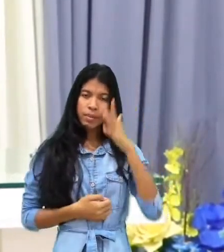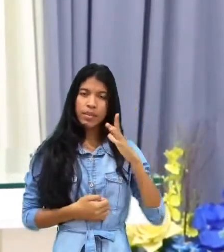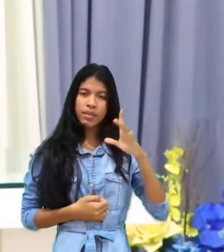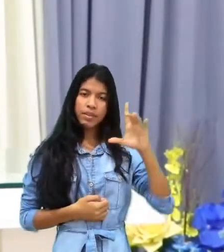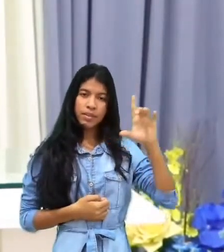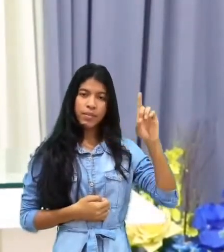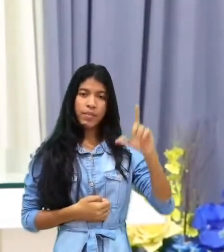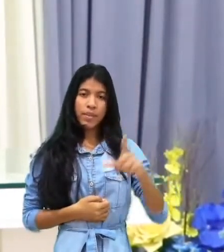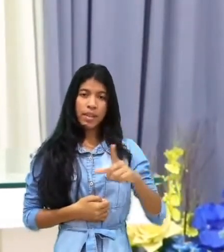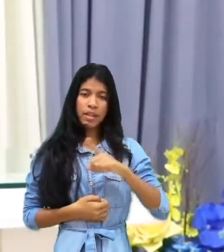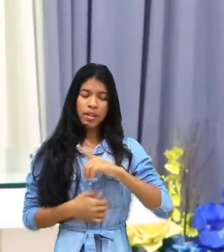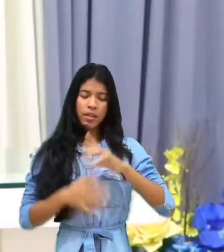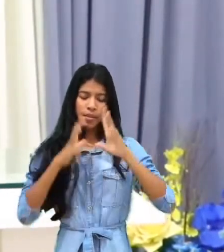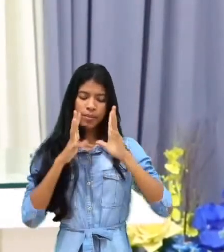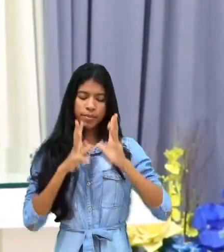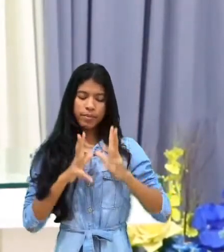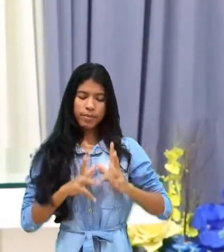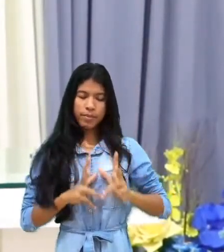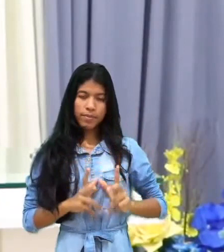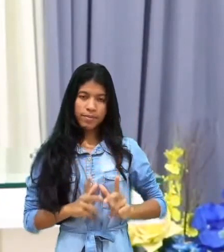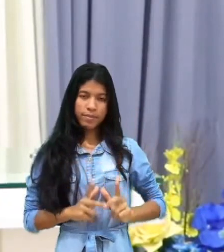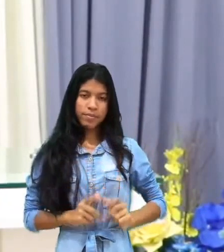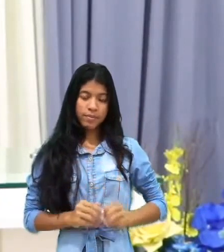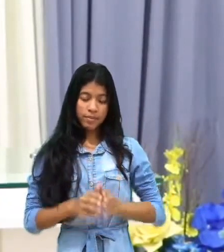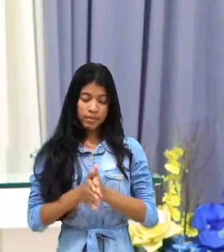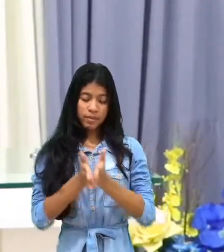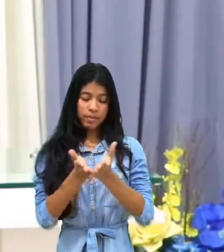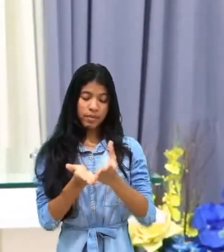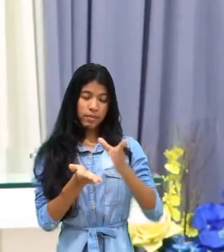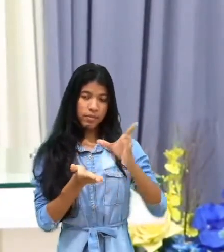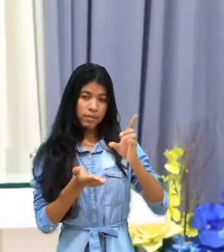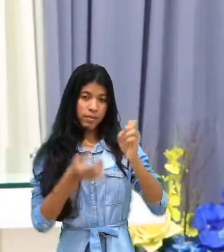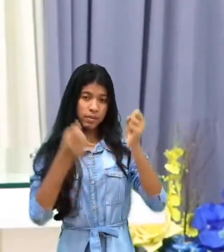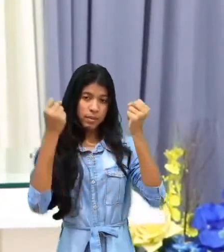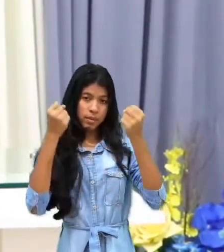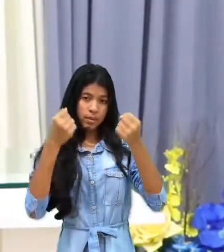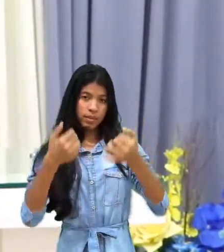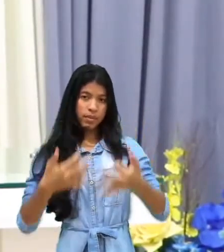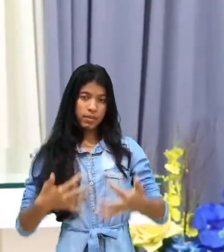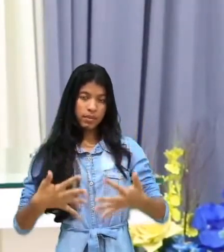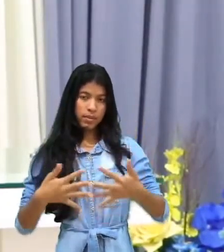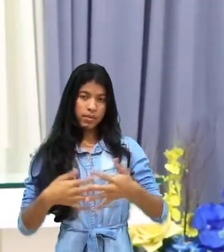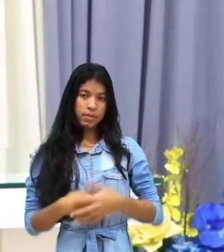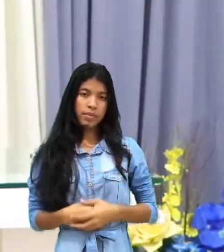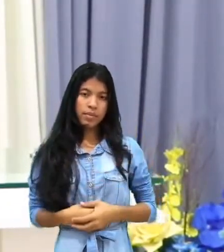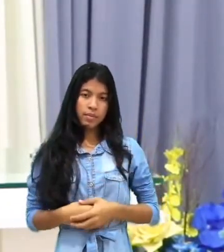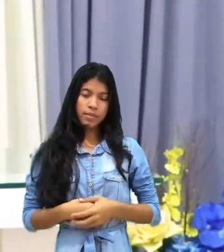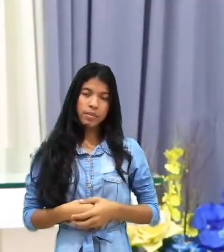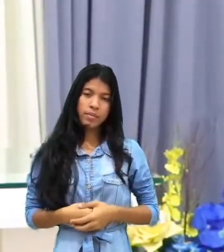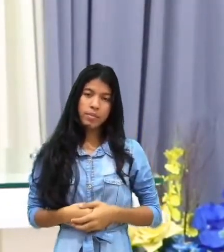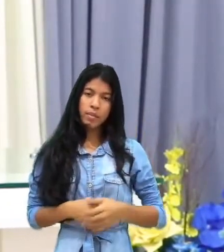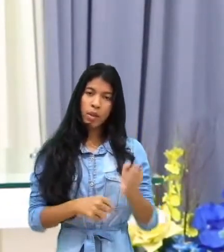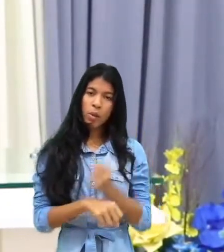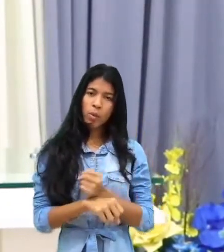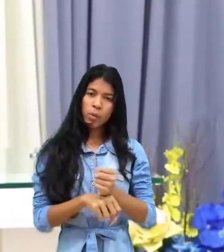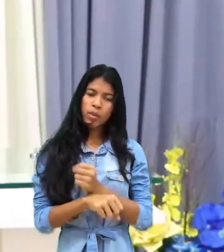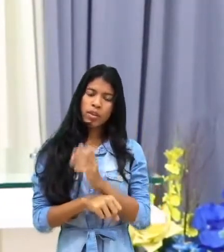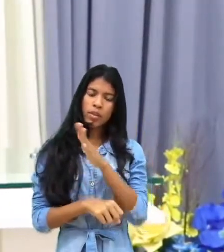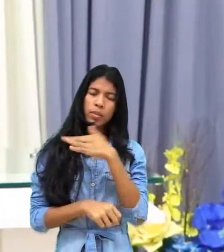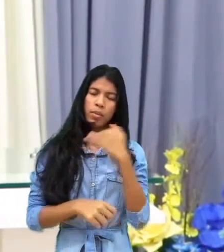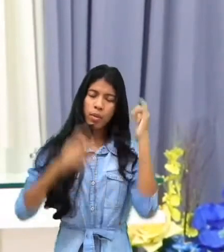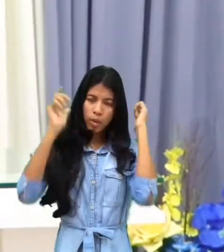há santificação. A Bíblia diz lá em Isaías 6, tão conhecido, no ano em que morreu o rei